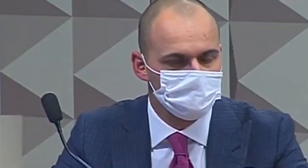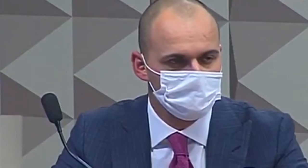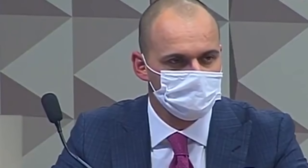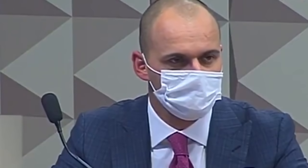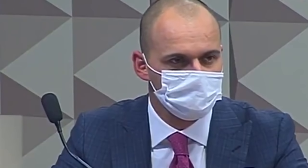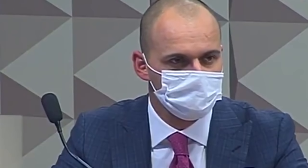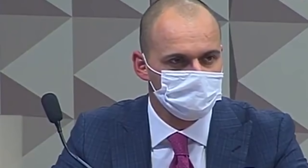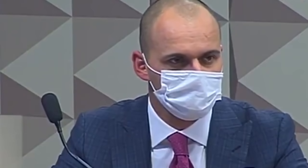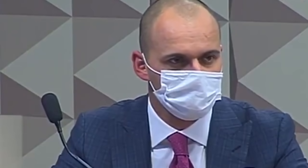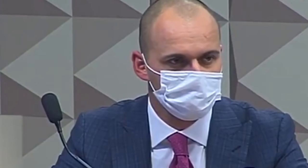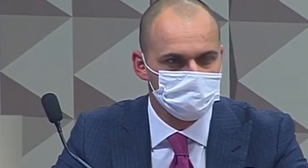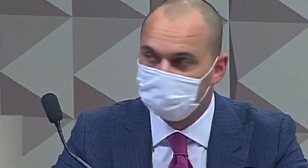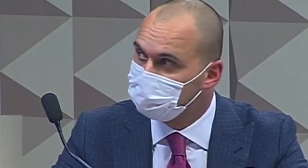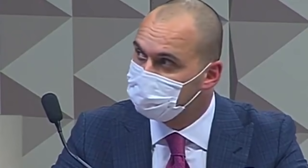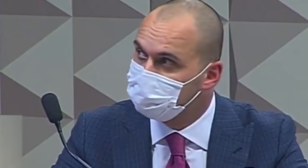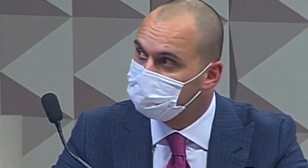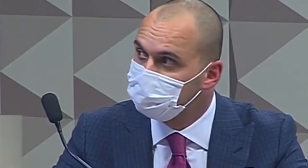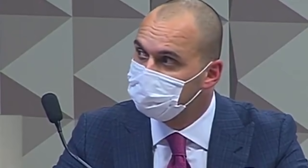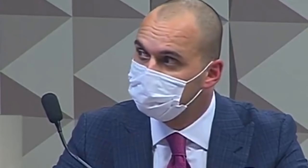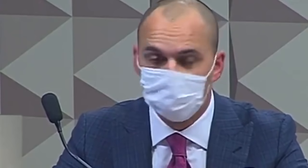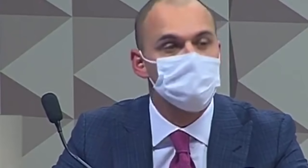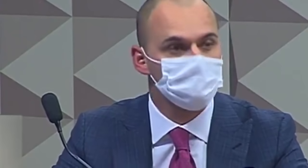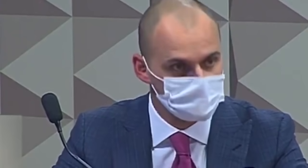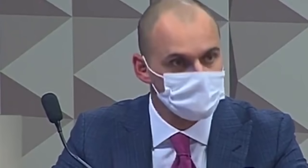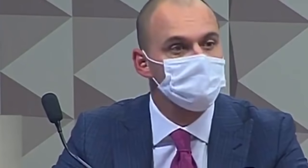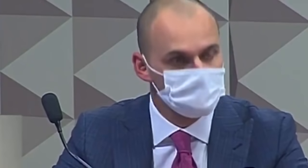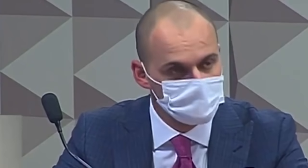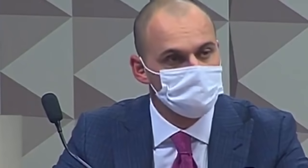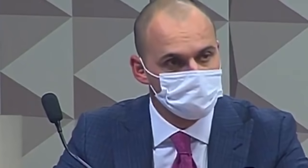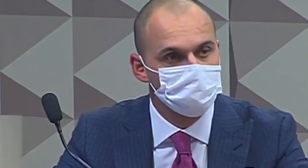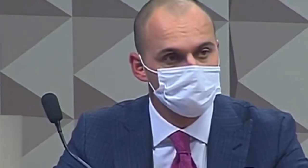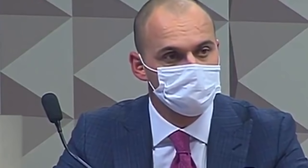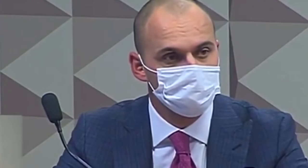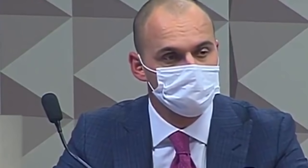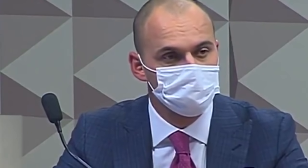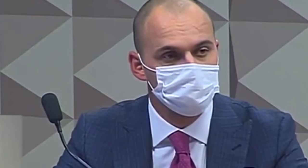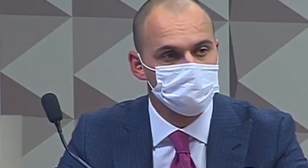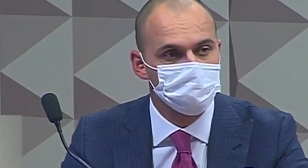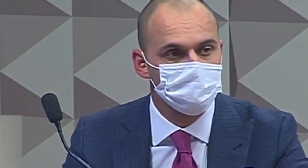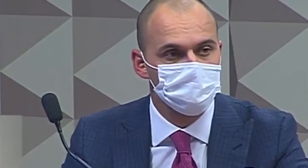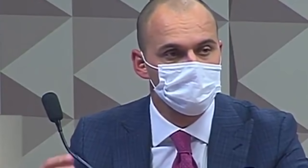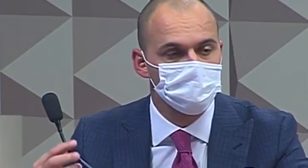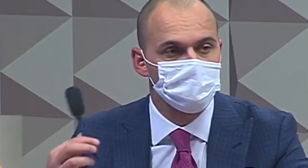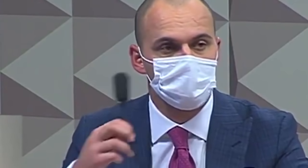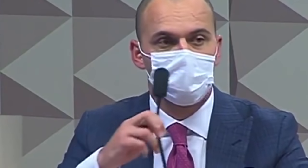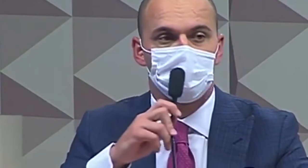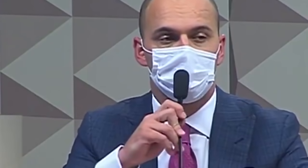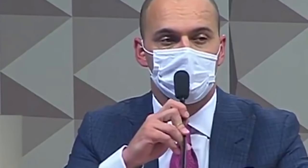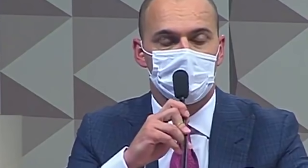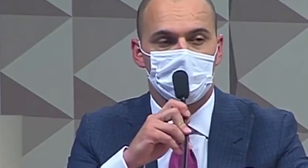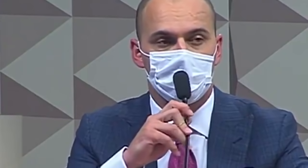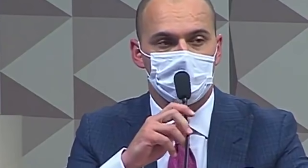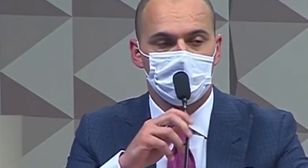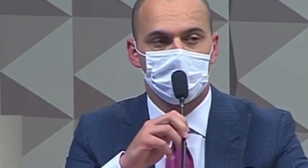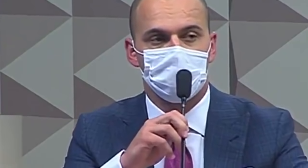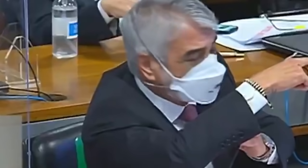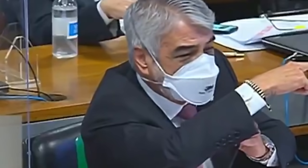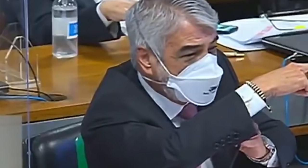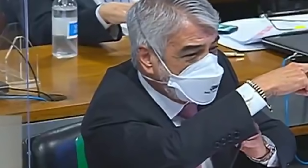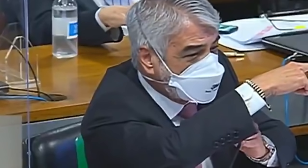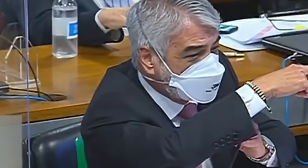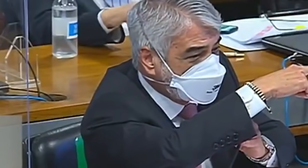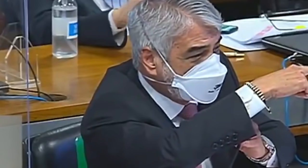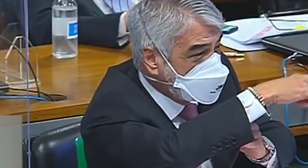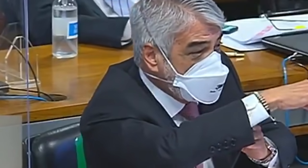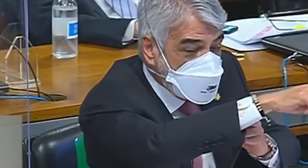está acontecendo é que eles consideram que depois de 14 dias esse paciente não tem mais Covid. Ou que depois de 21 dias ele não